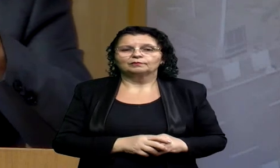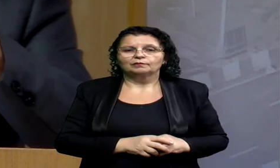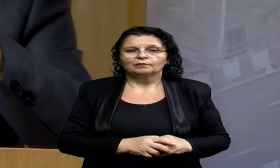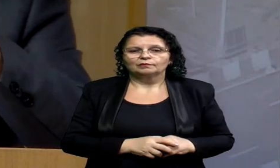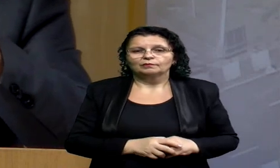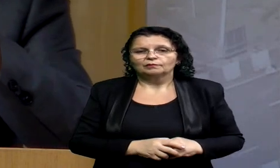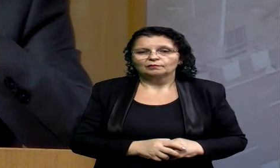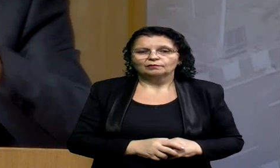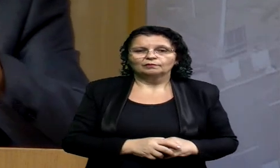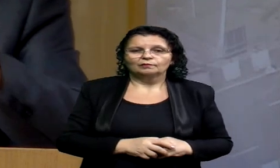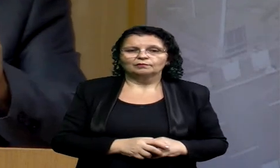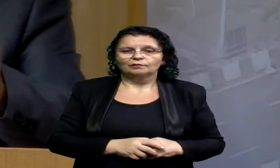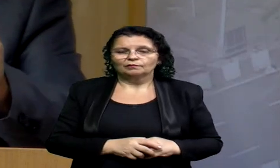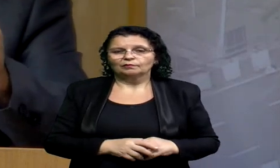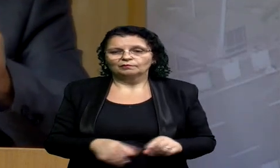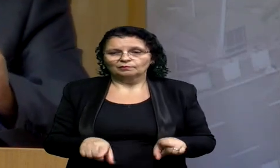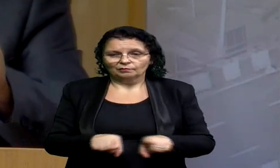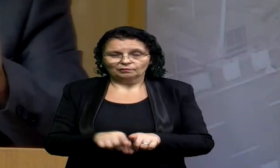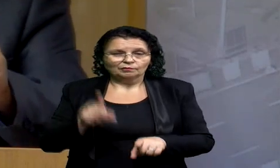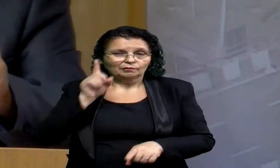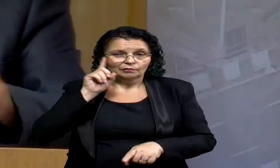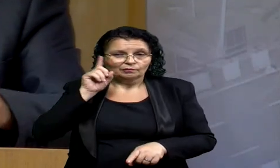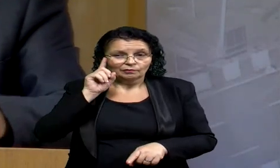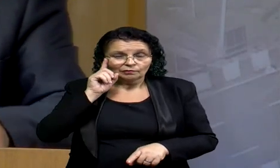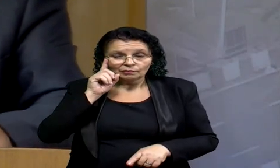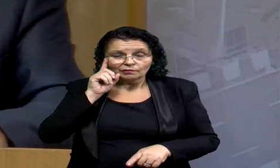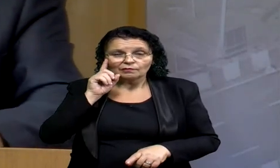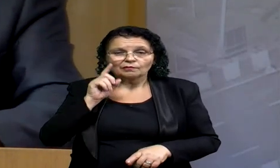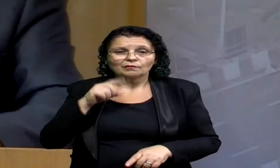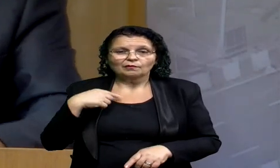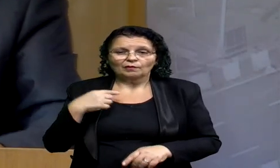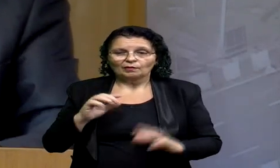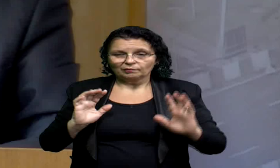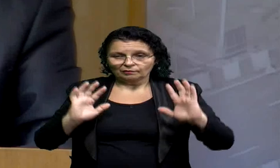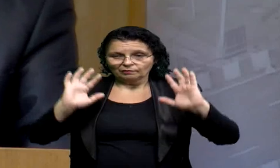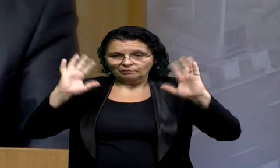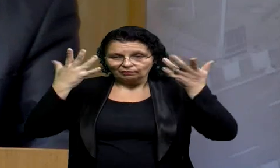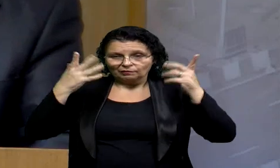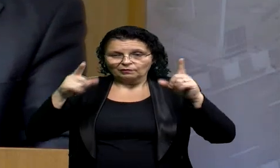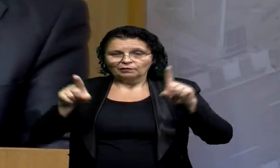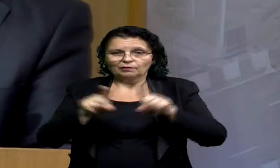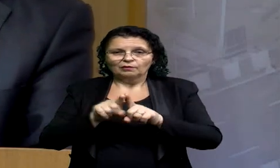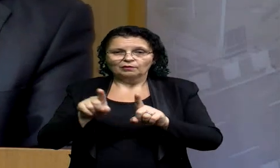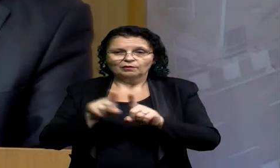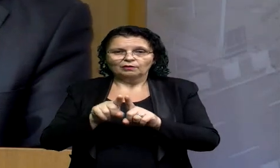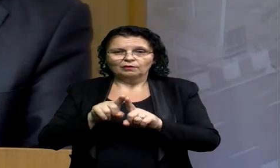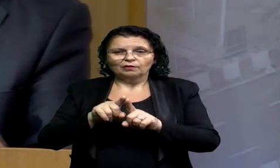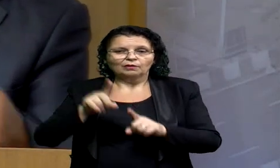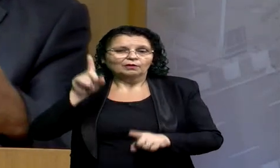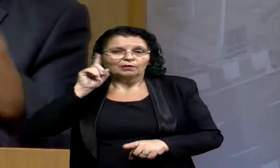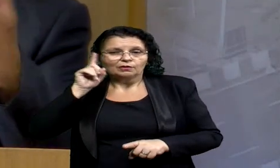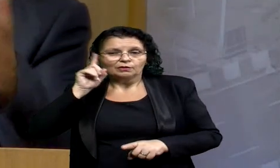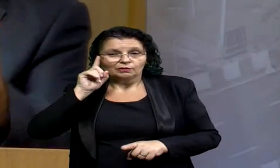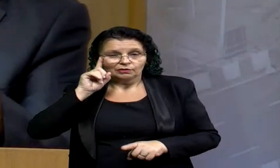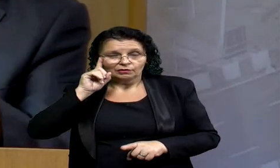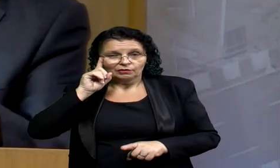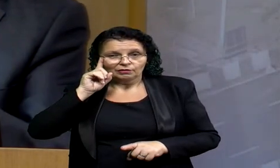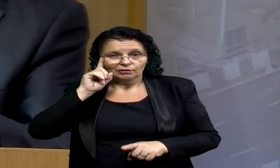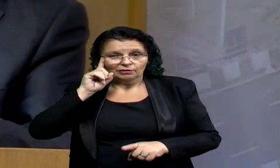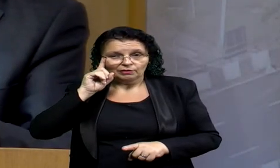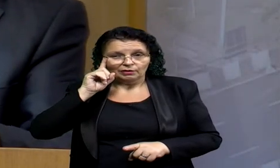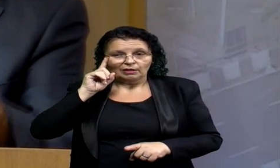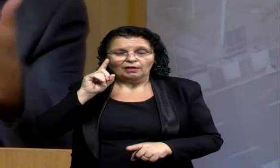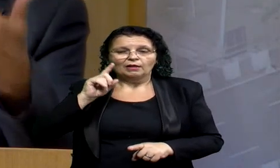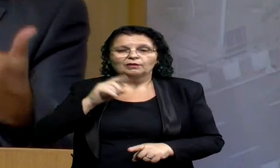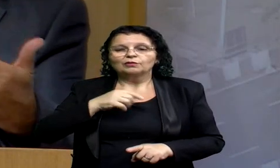eh Michel Figueiredo nós estaremos e comemorando né o Dia dos Padres que é no dia após que é o dia 4